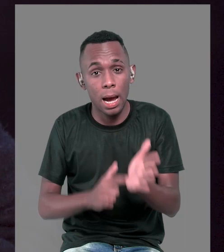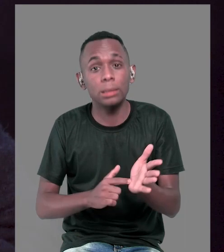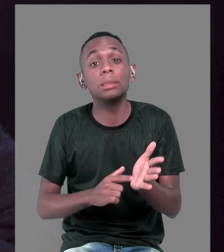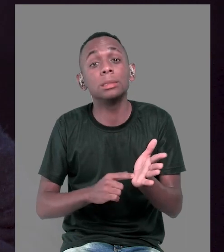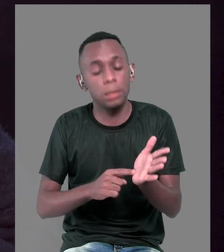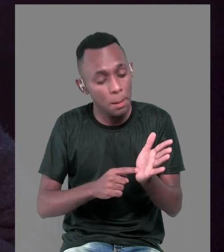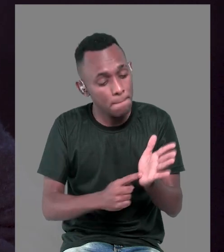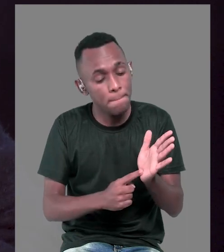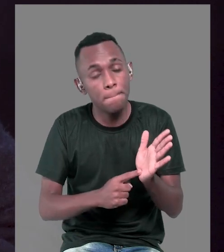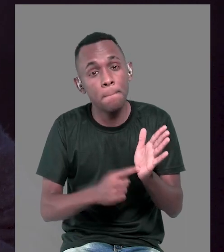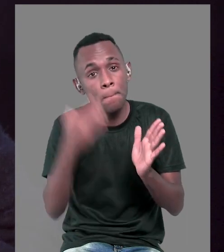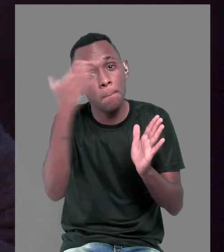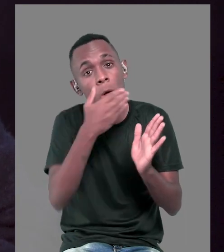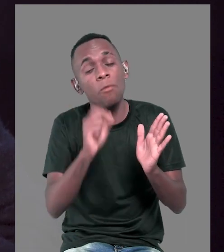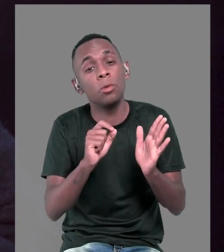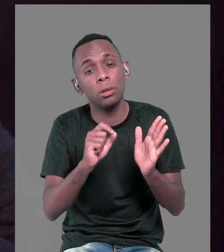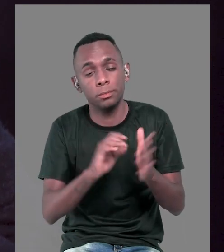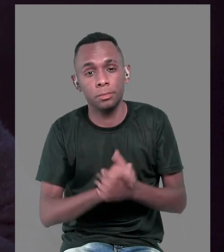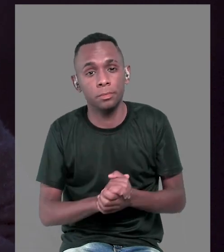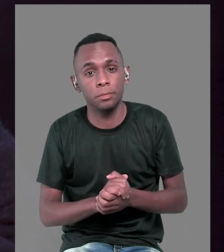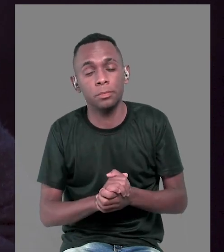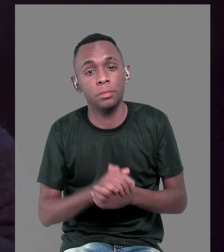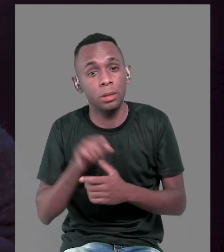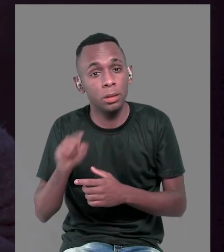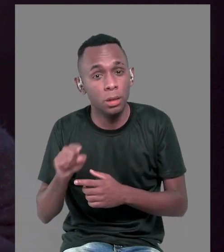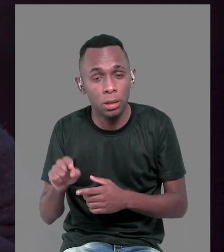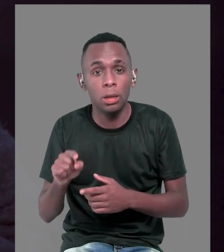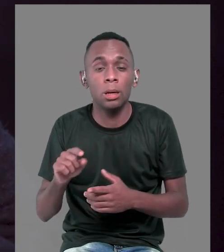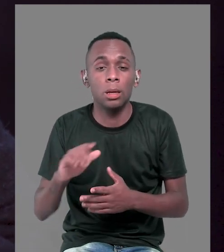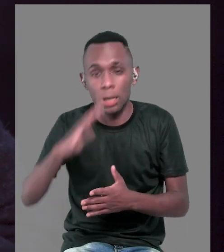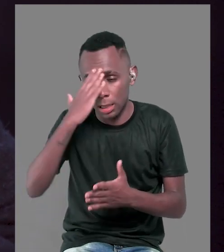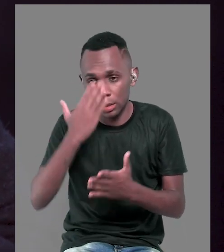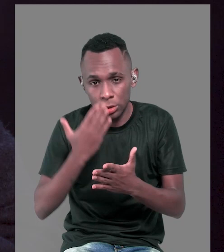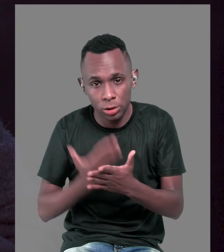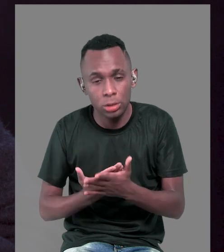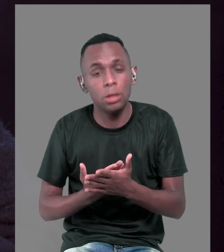que ele abraçava posições de antissemitismo,